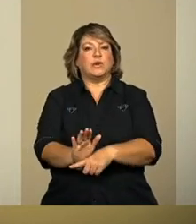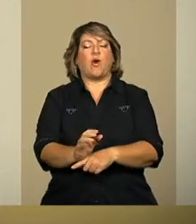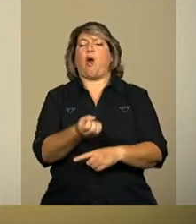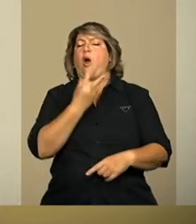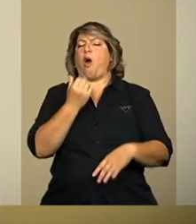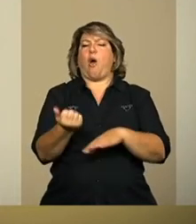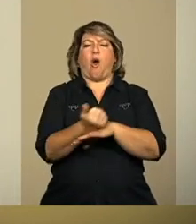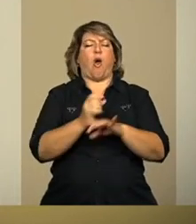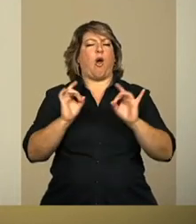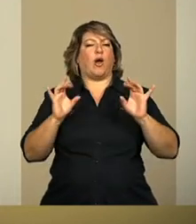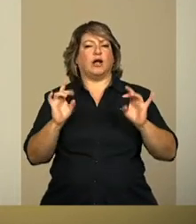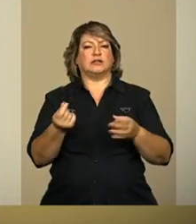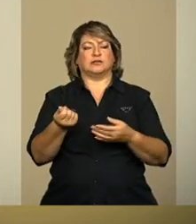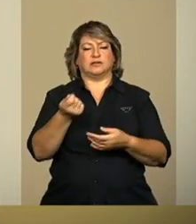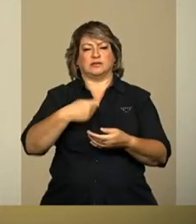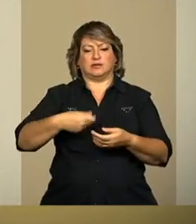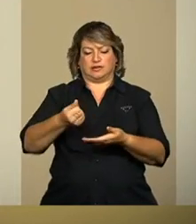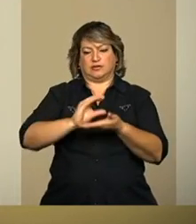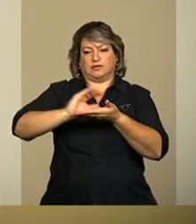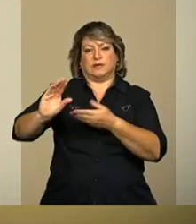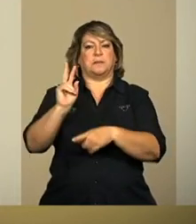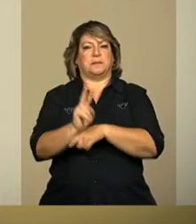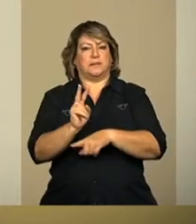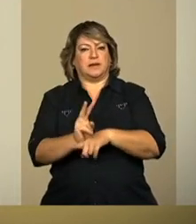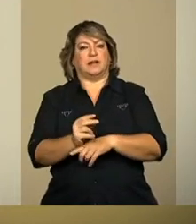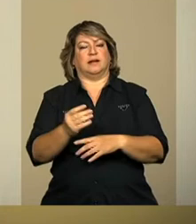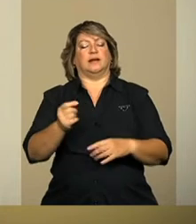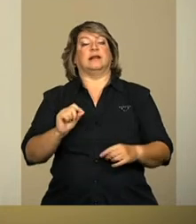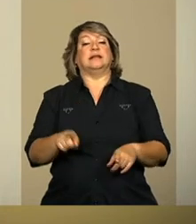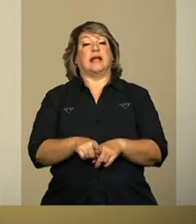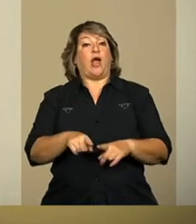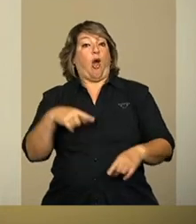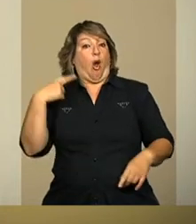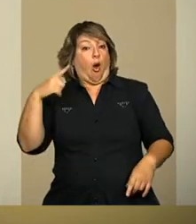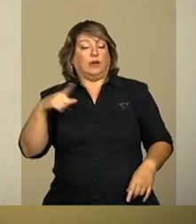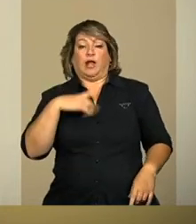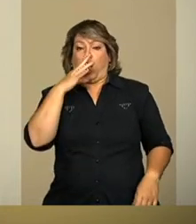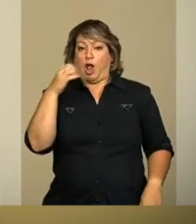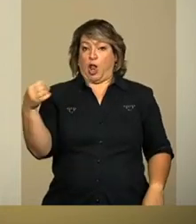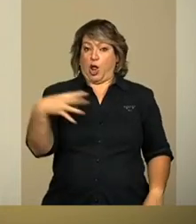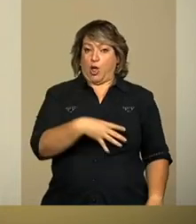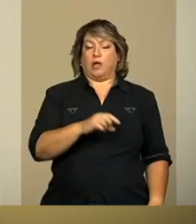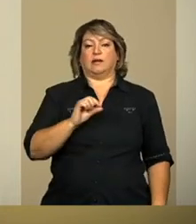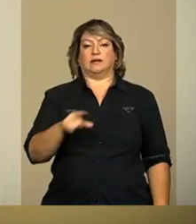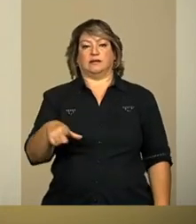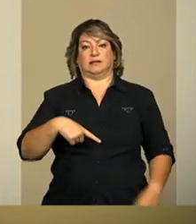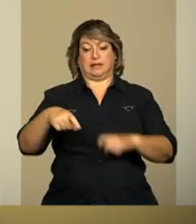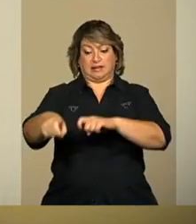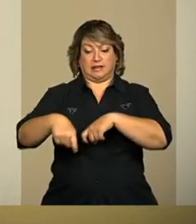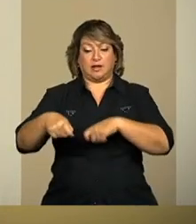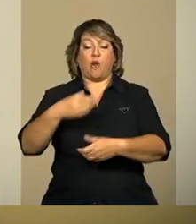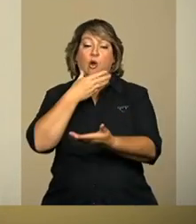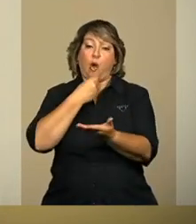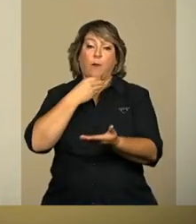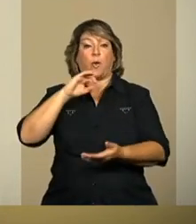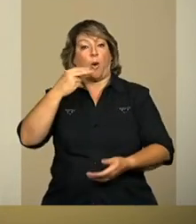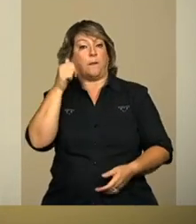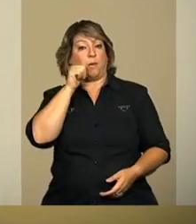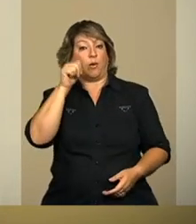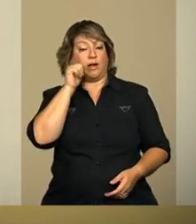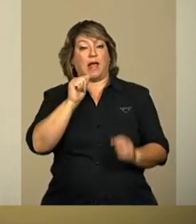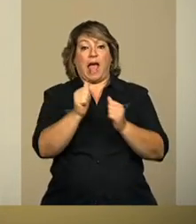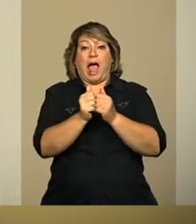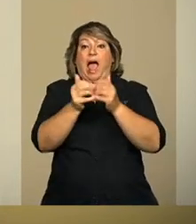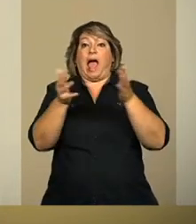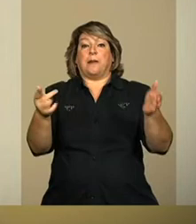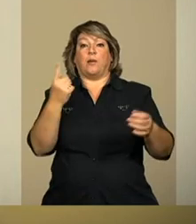condições de crédito outra novidade Luciano é que a partir de agora o agricultor ou agricultora familiar que abrir uma